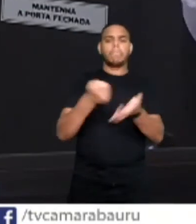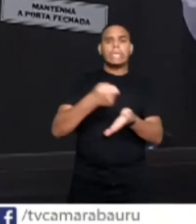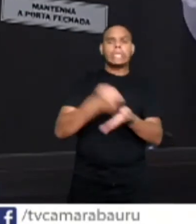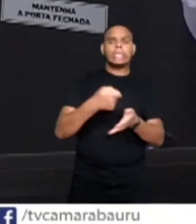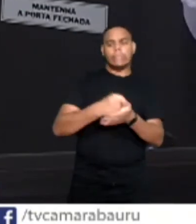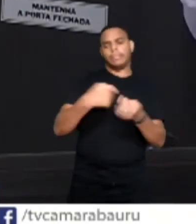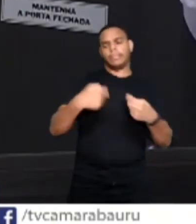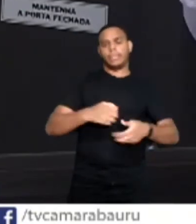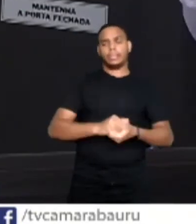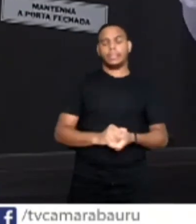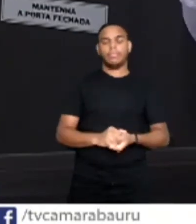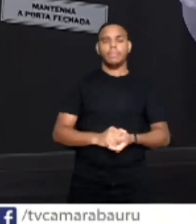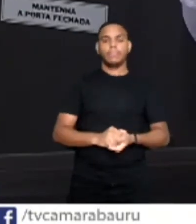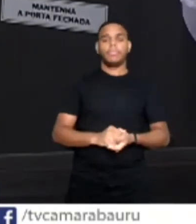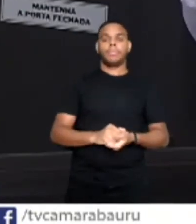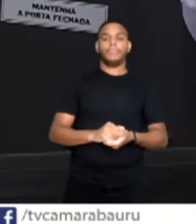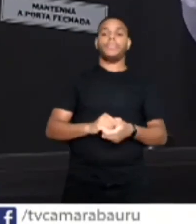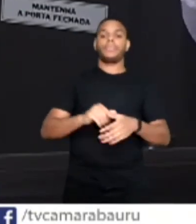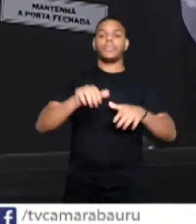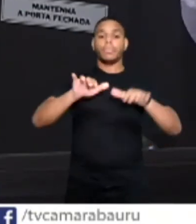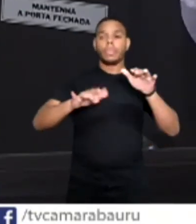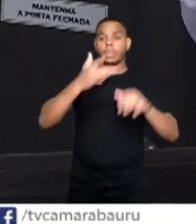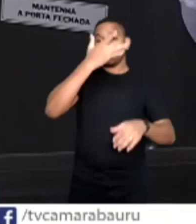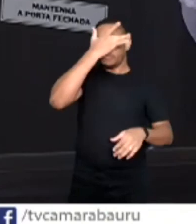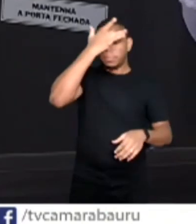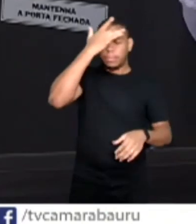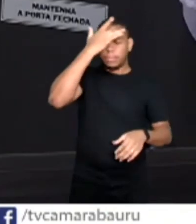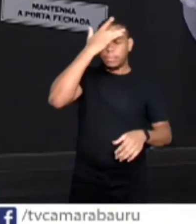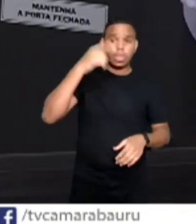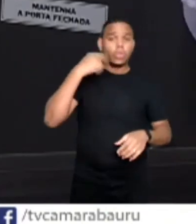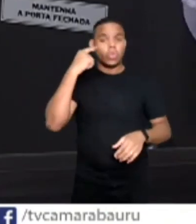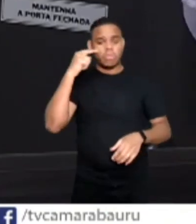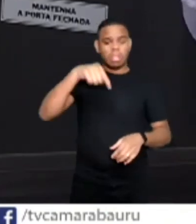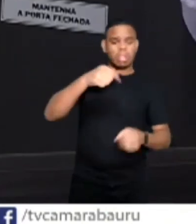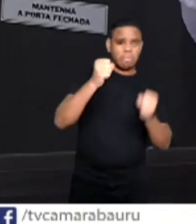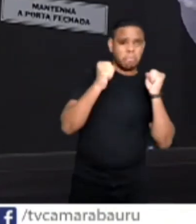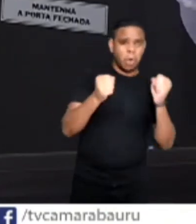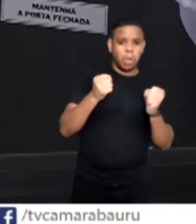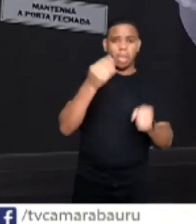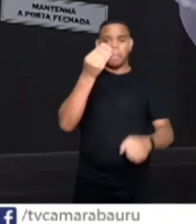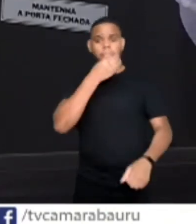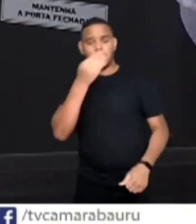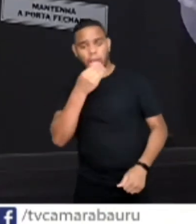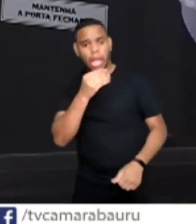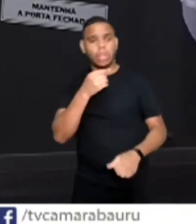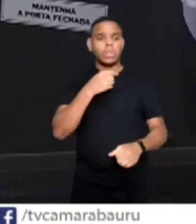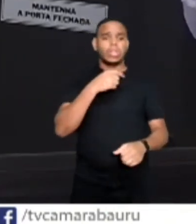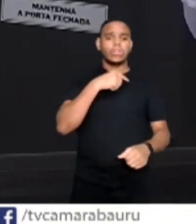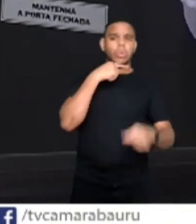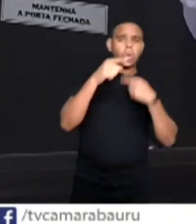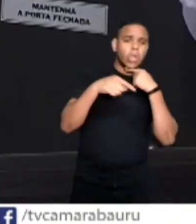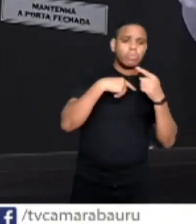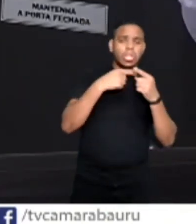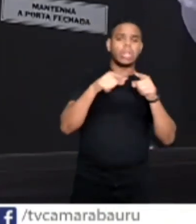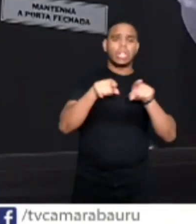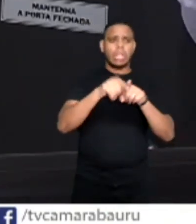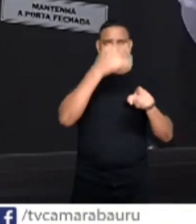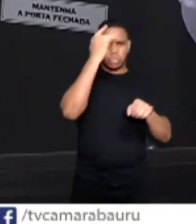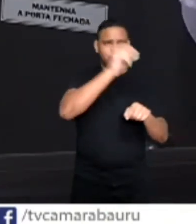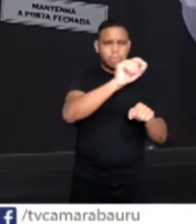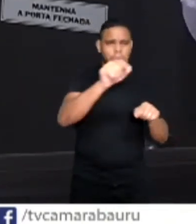Alguém pode duvidar da força desta casa? Alguém pode duvidar do empenho de todos nós?